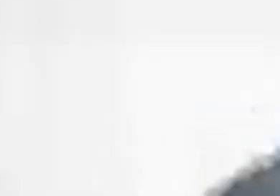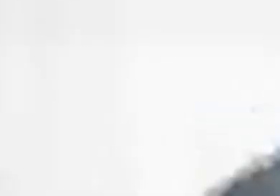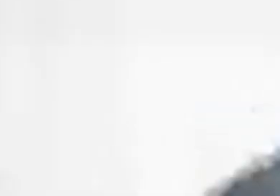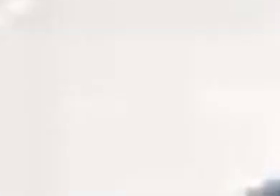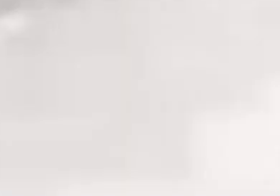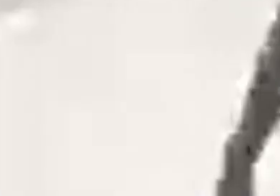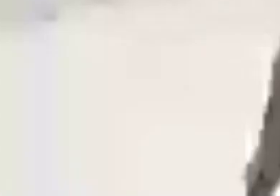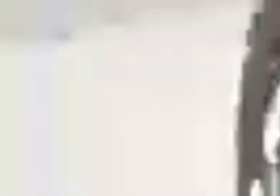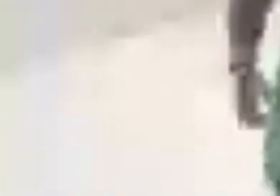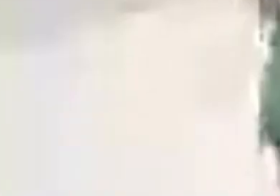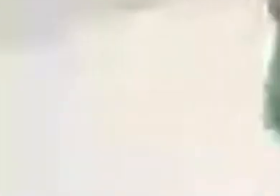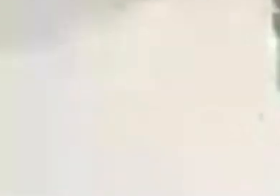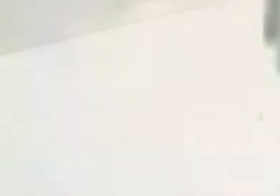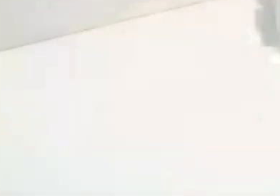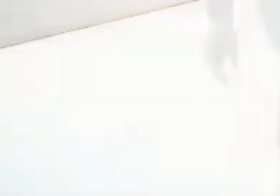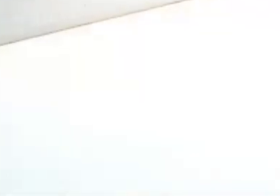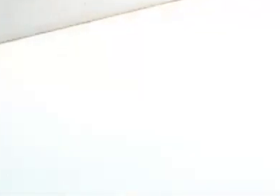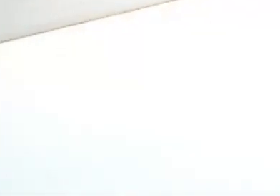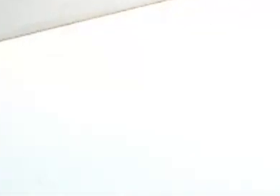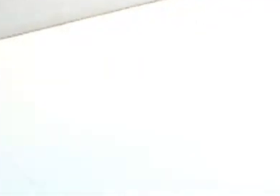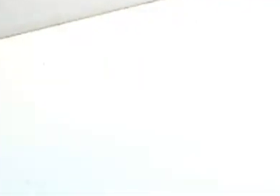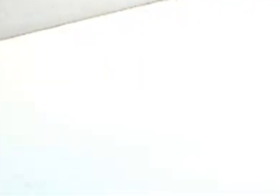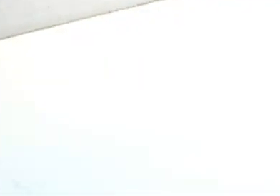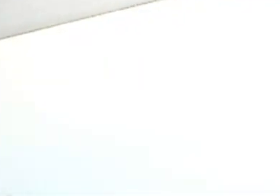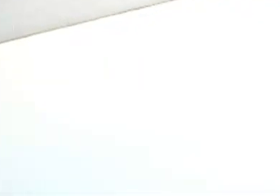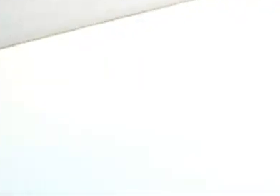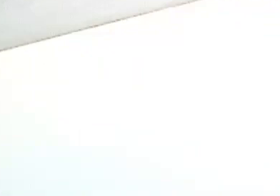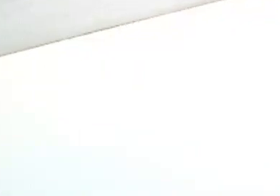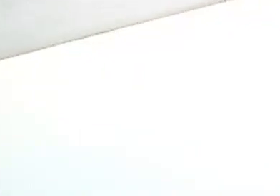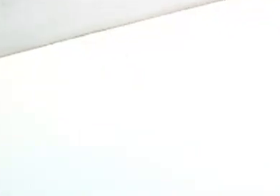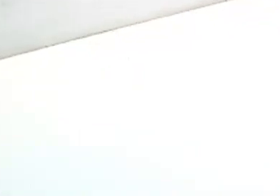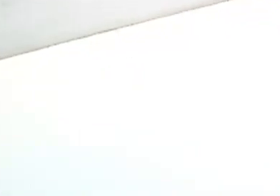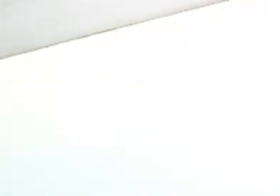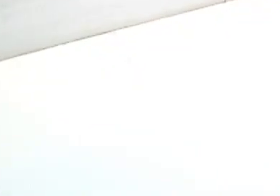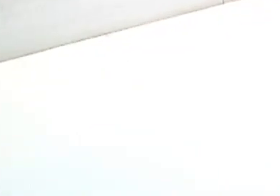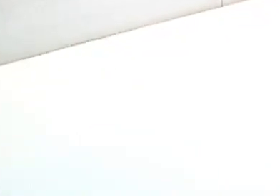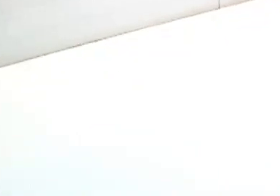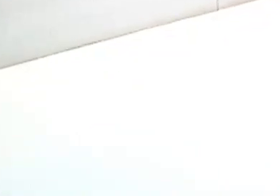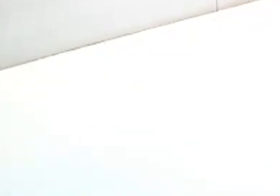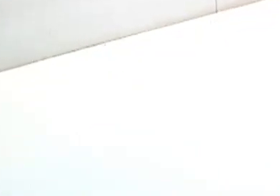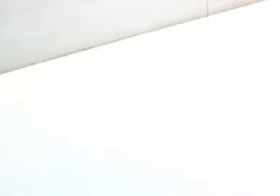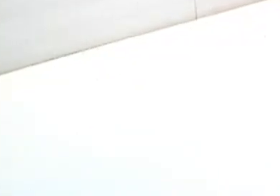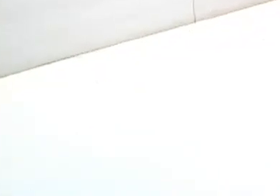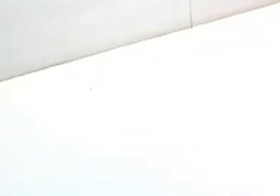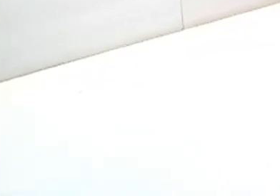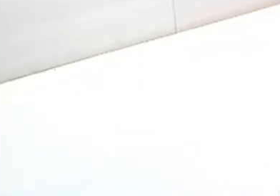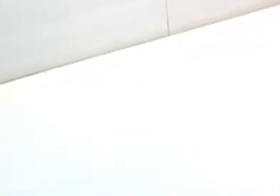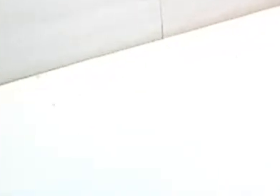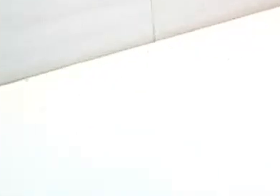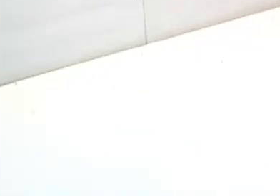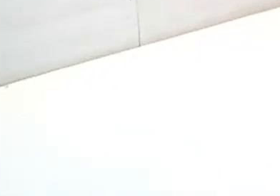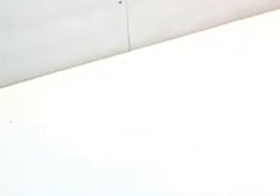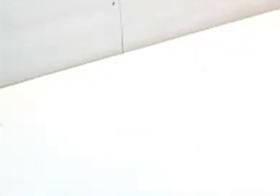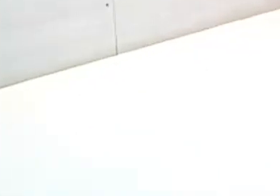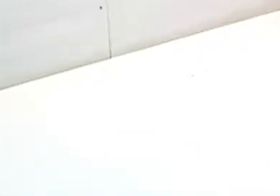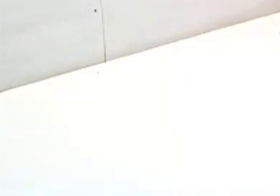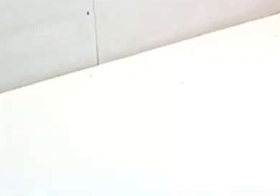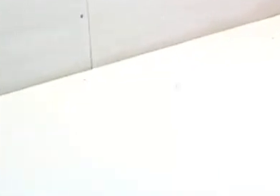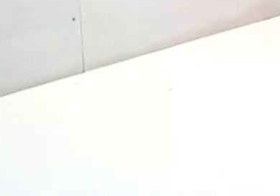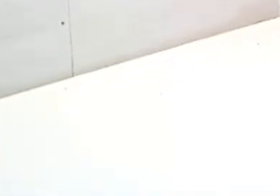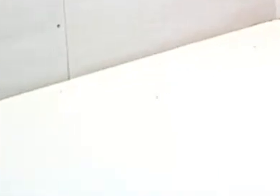Tá. Aí, pra fechar o trio, parada dura. Ah, meu primeiro dia fala um negócio desse comigo. Ah, e ela, pra não perder a